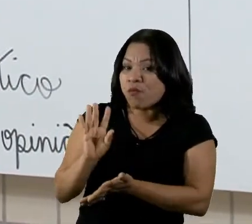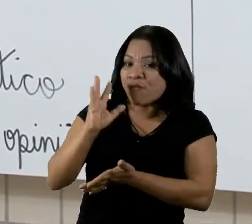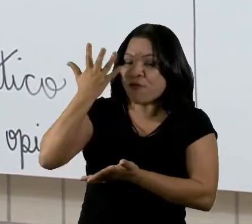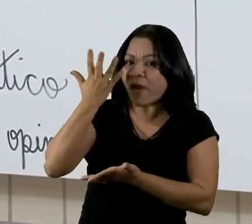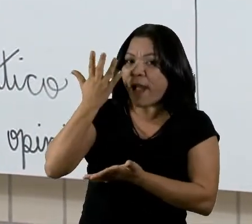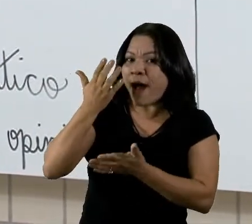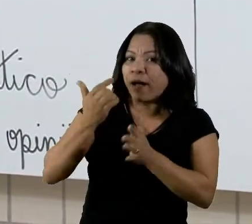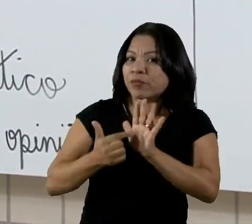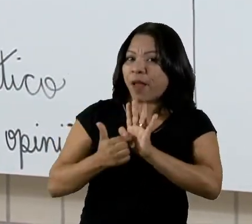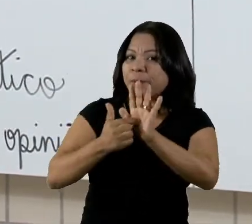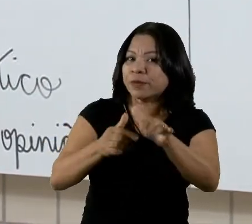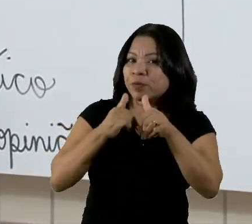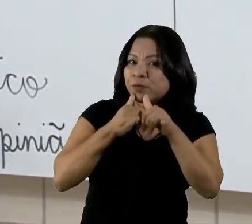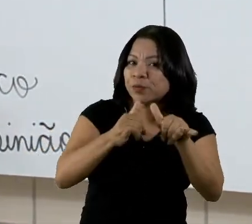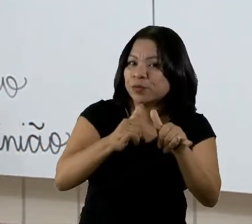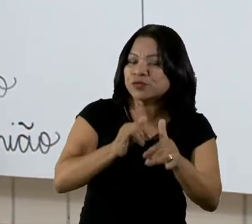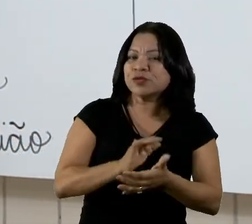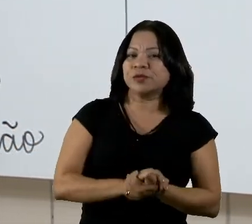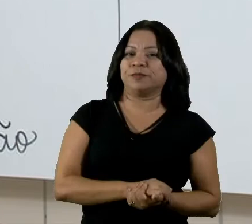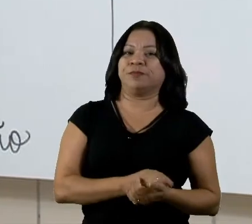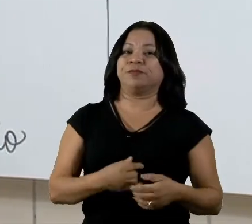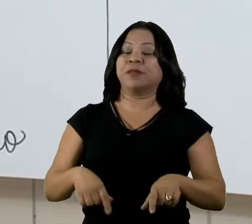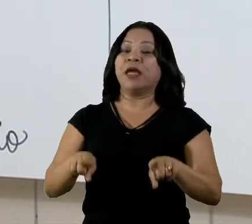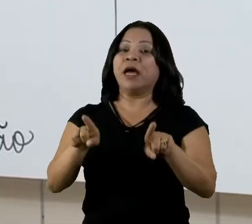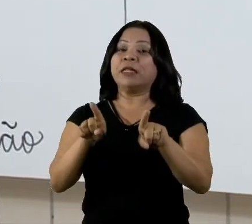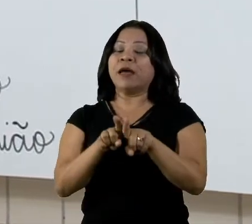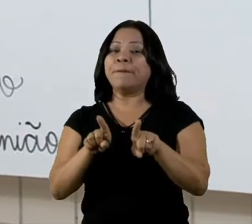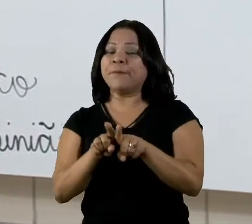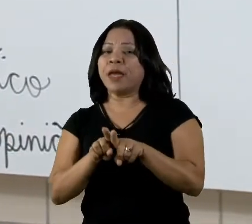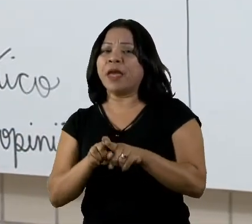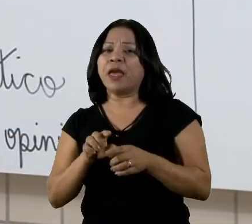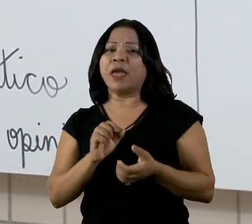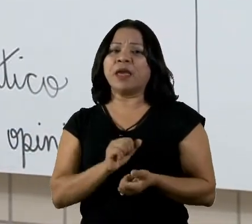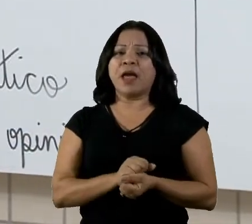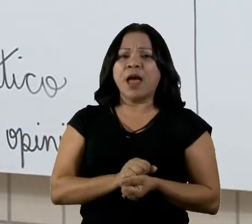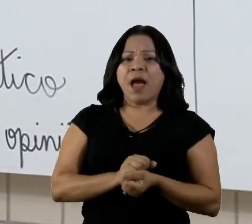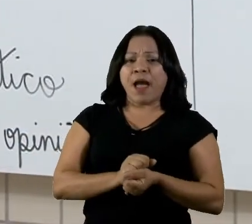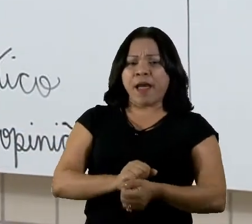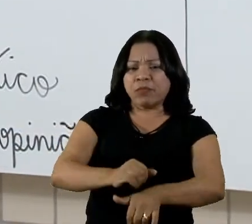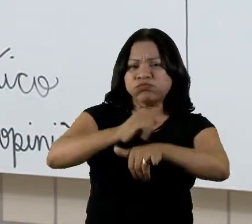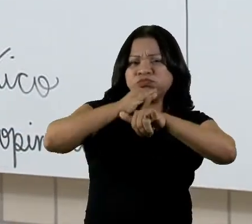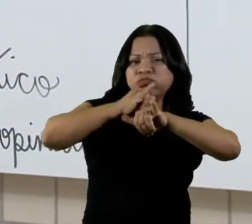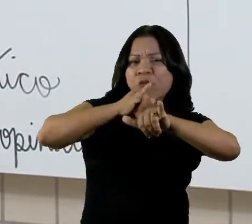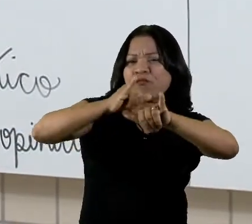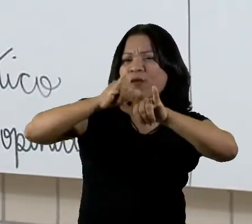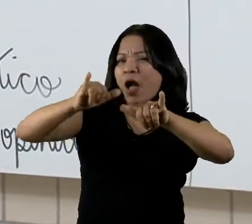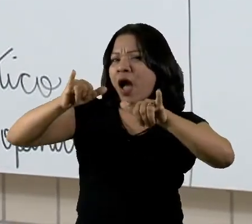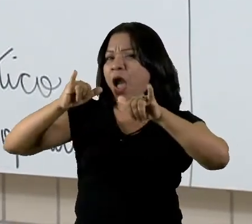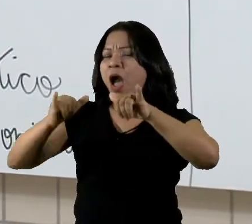notícias. É um texto multimediático, é divulgado por várias